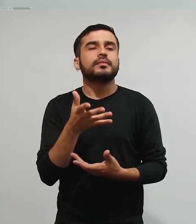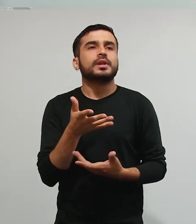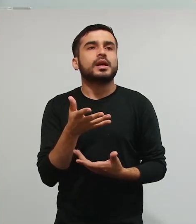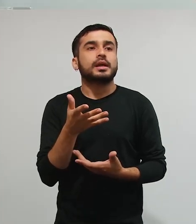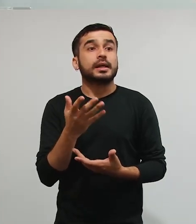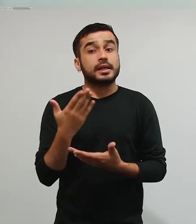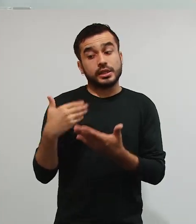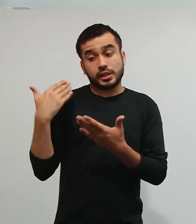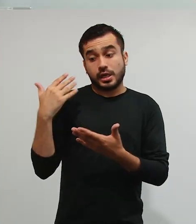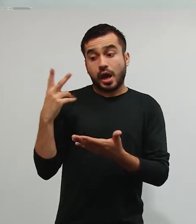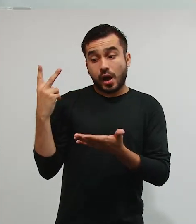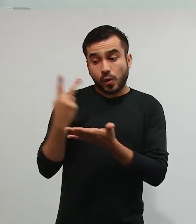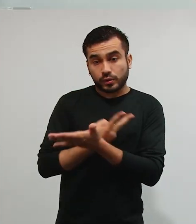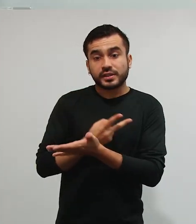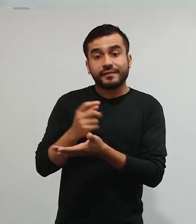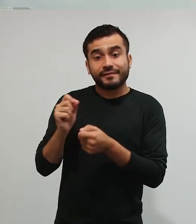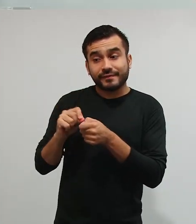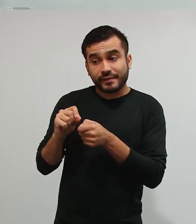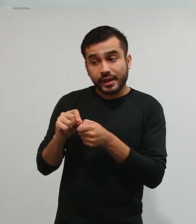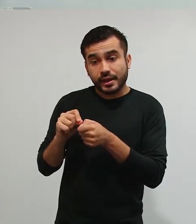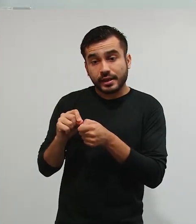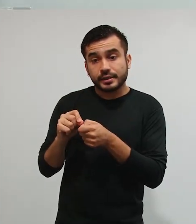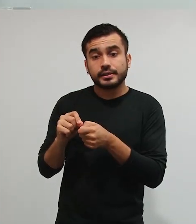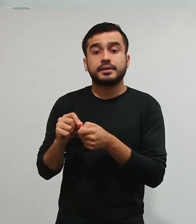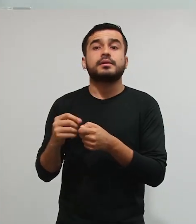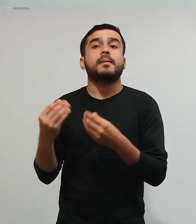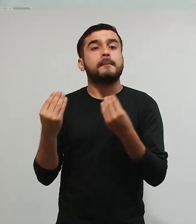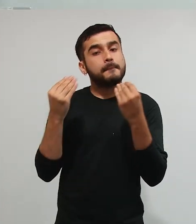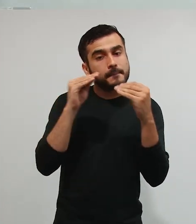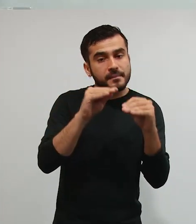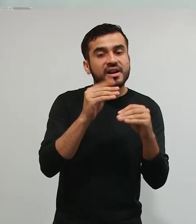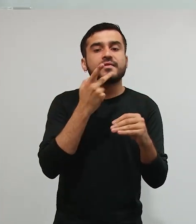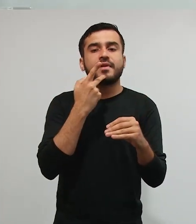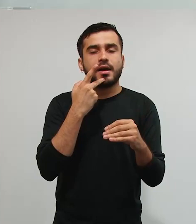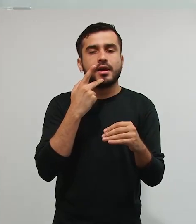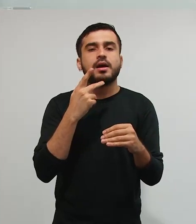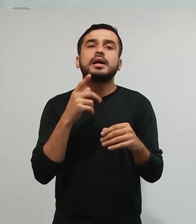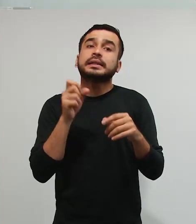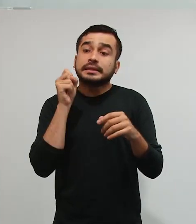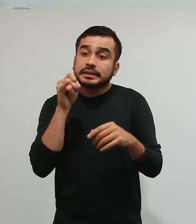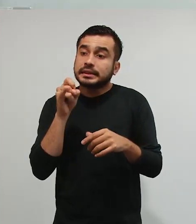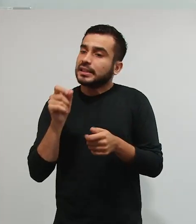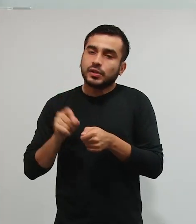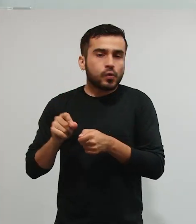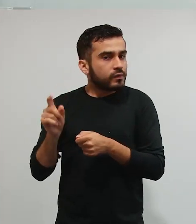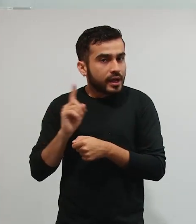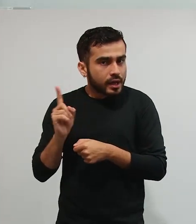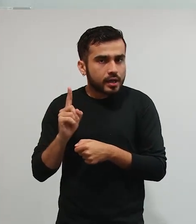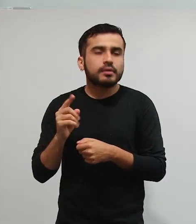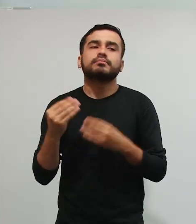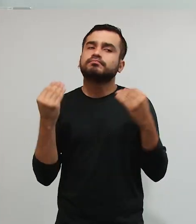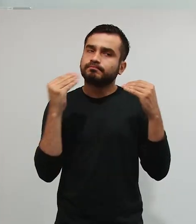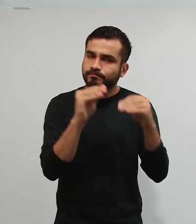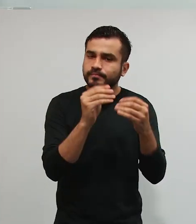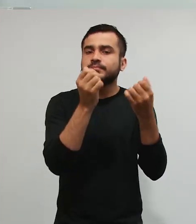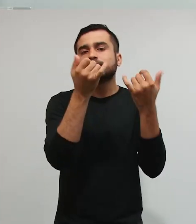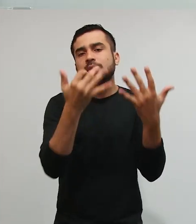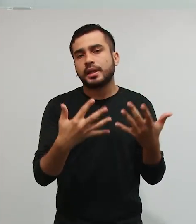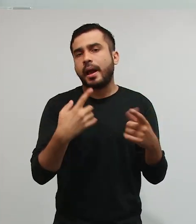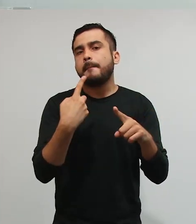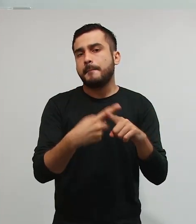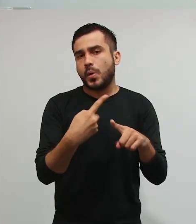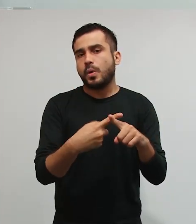o que foi realizado tem que ser mencionado. Se não foi realizado, você também tem que mencionar e dizer por quê. Nem tudo que